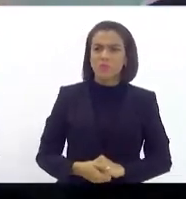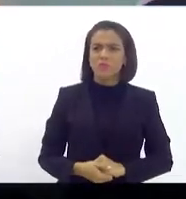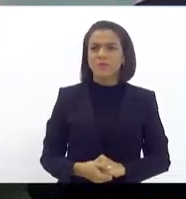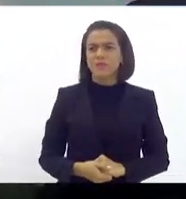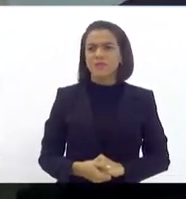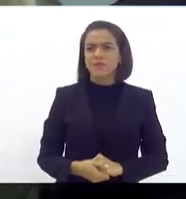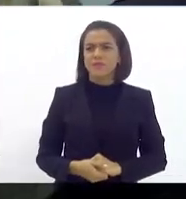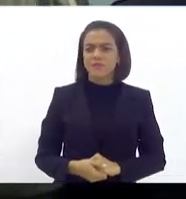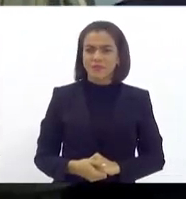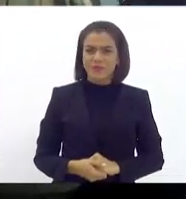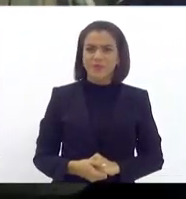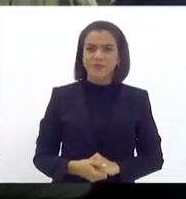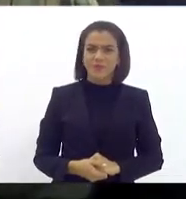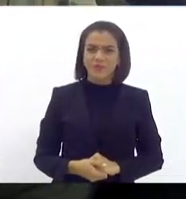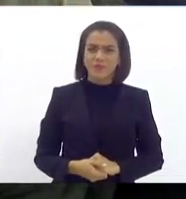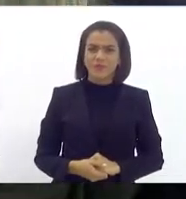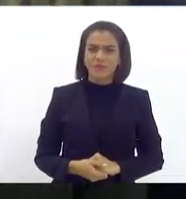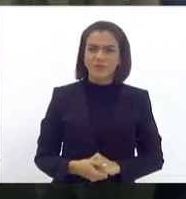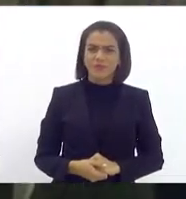né?